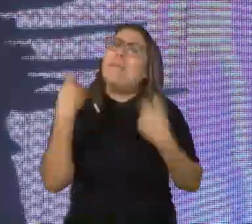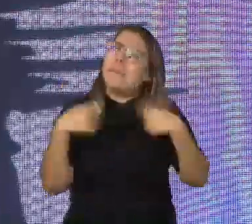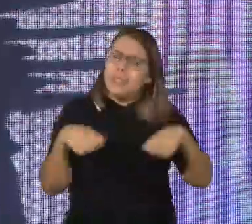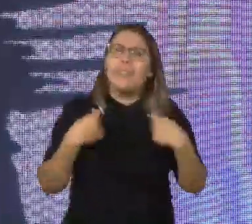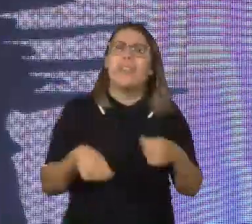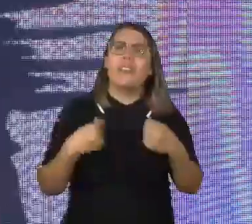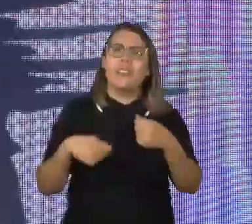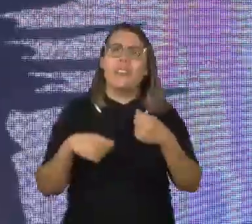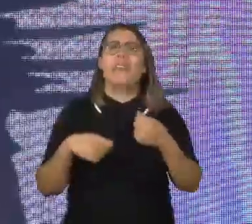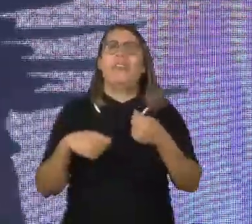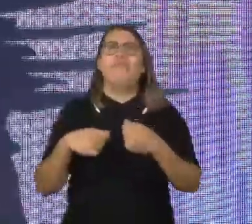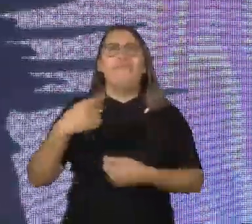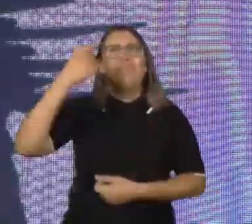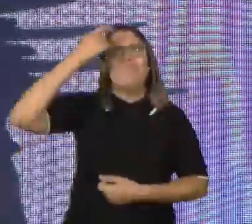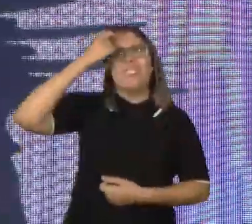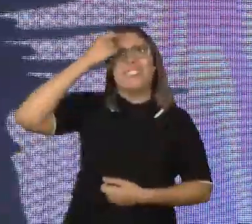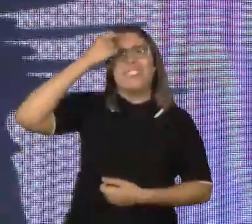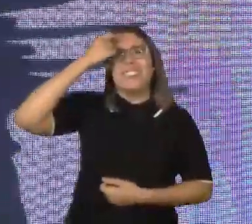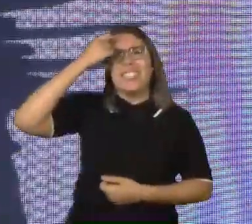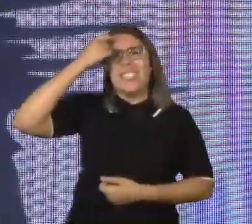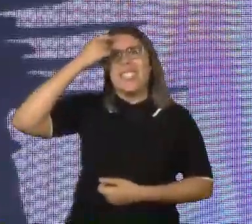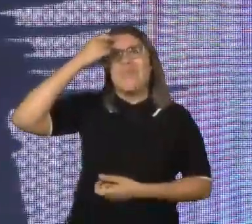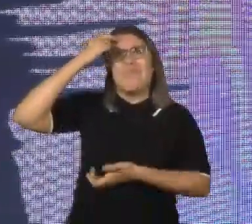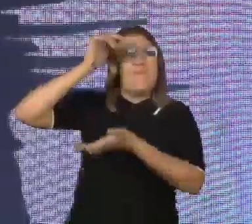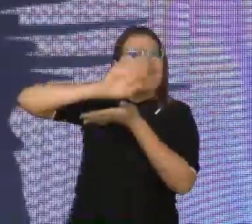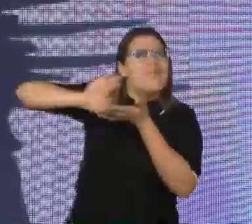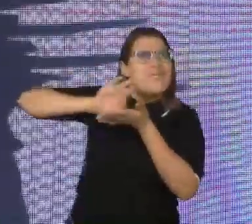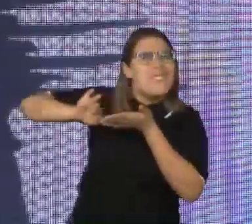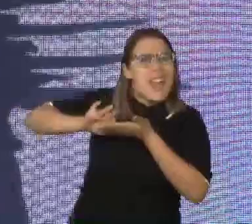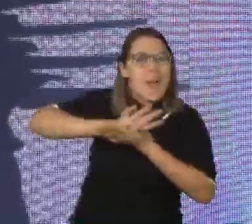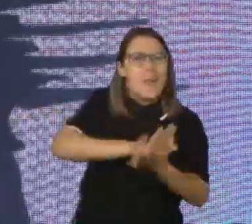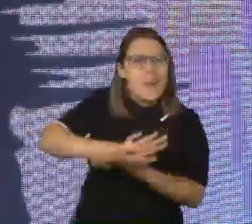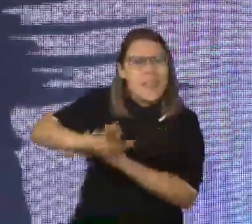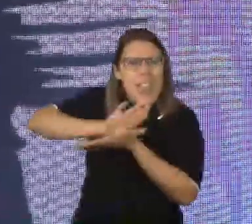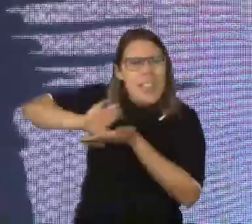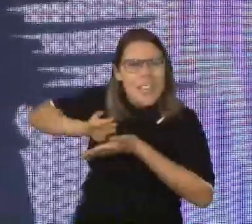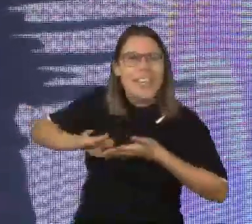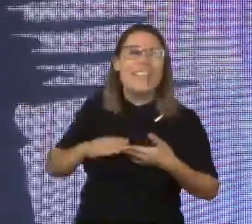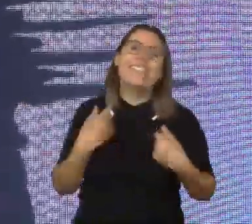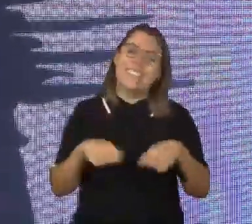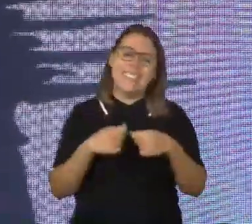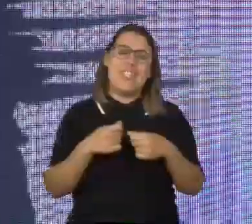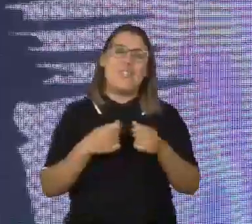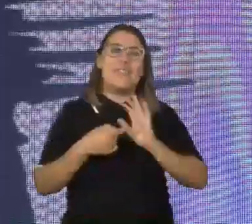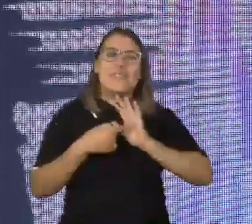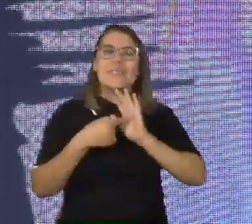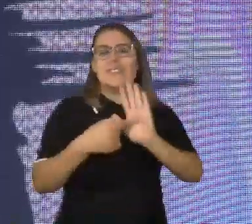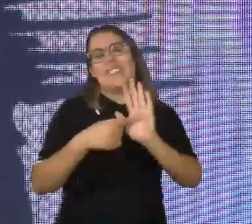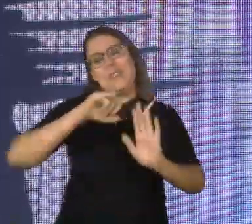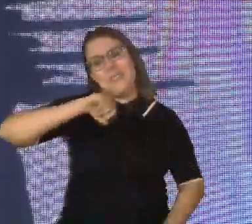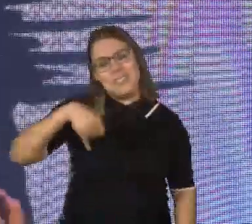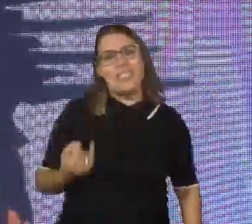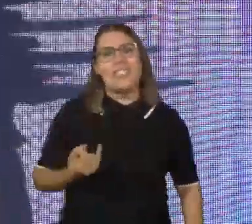precisamos desconstruir os nossos preconceitos. Nós precisamos oferecer